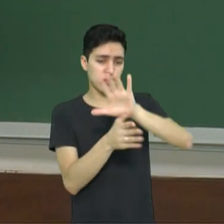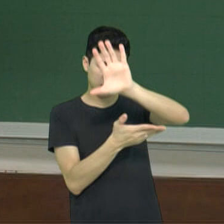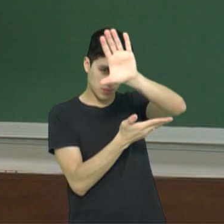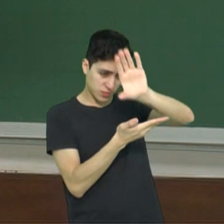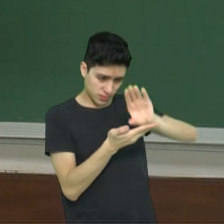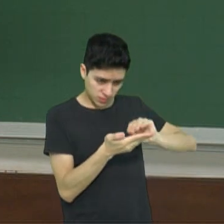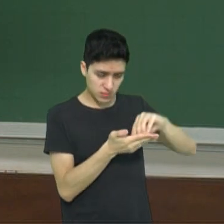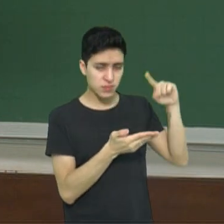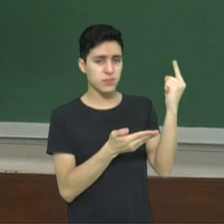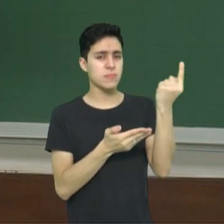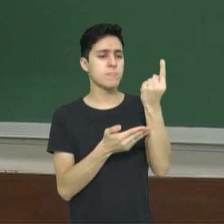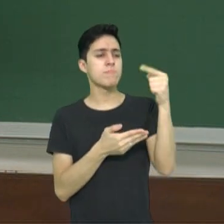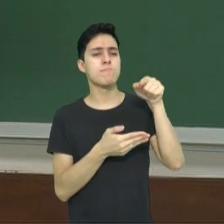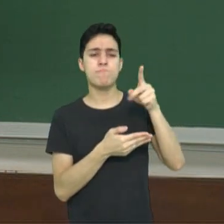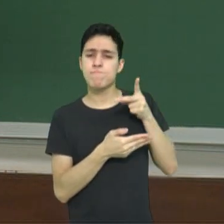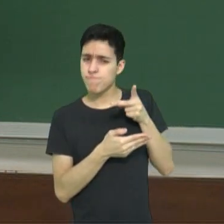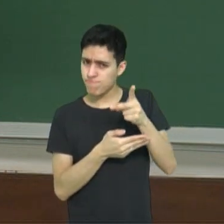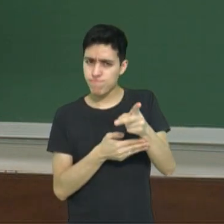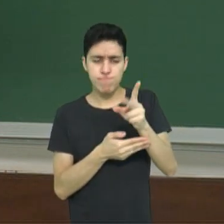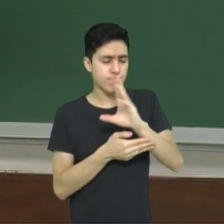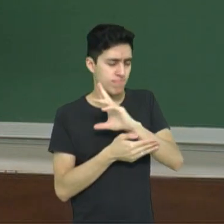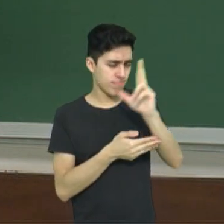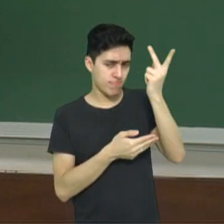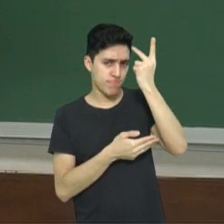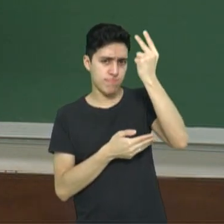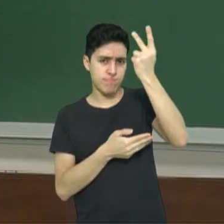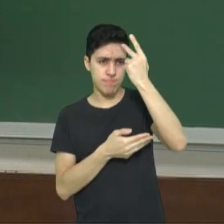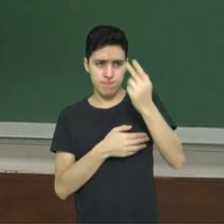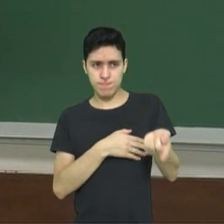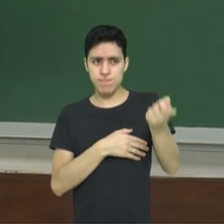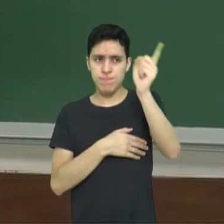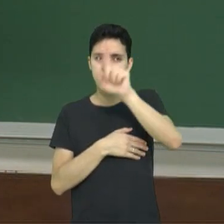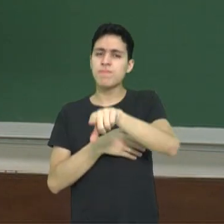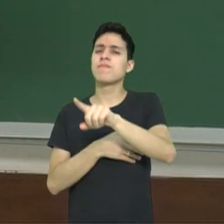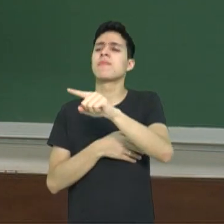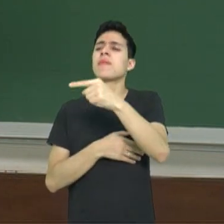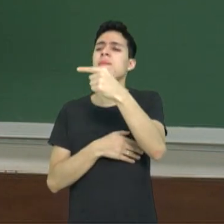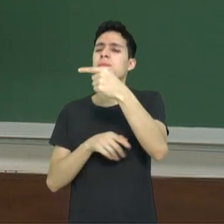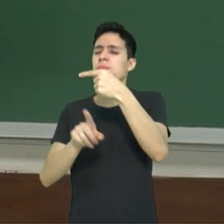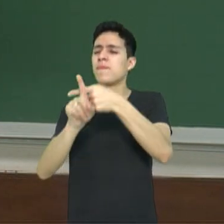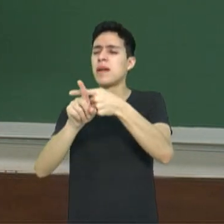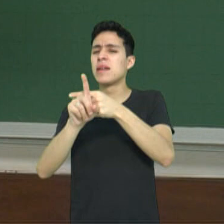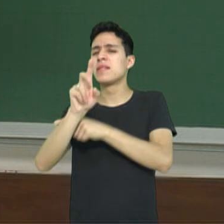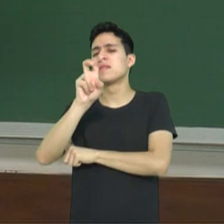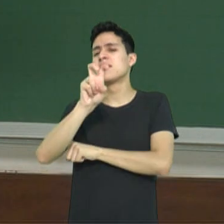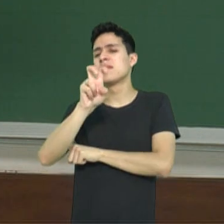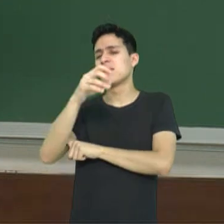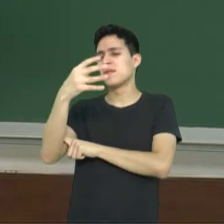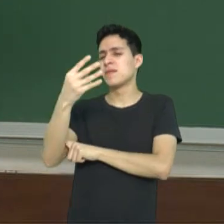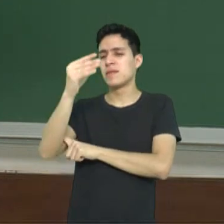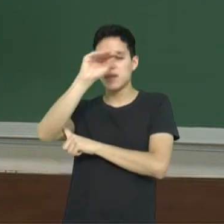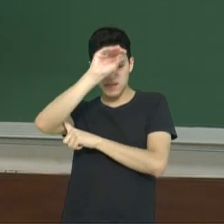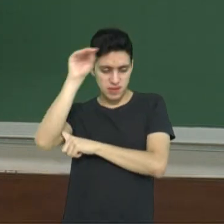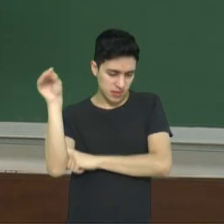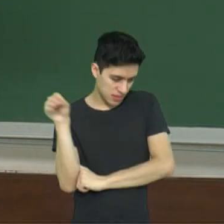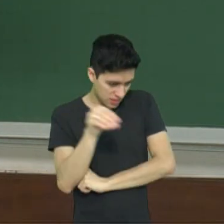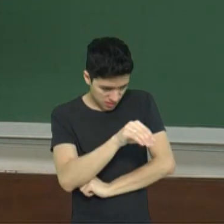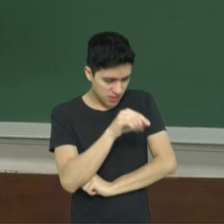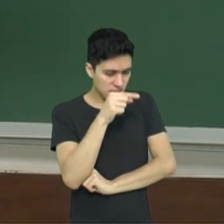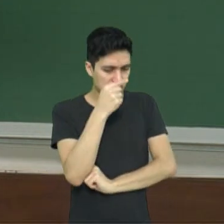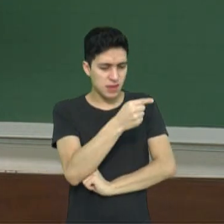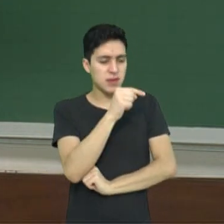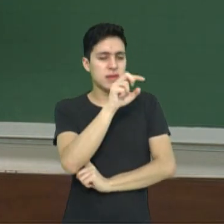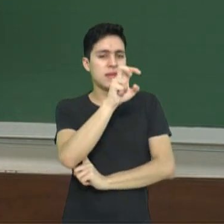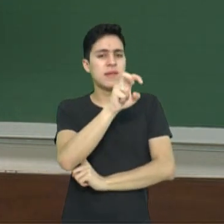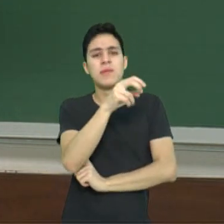ele por primeiro, ele fica no lugar dele. E esse mais 54 eu jogo para o primeiro membro,